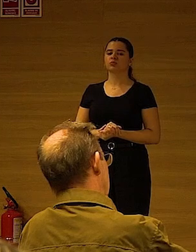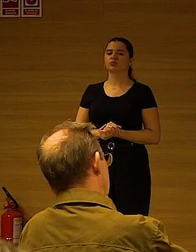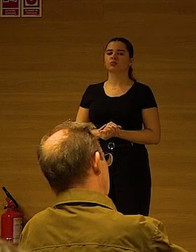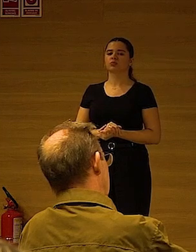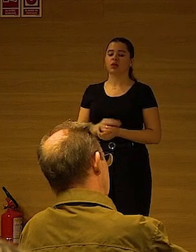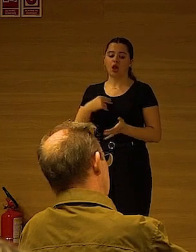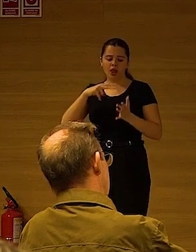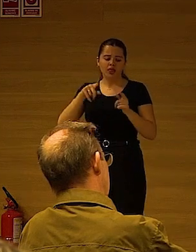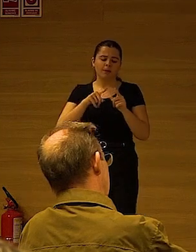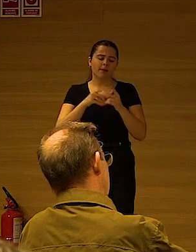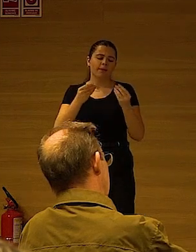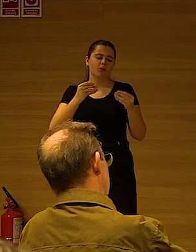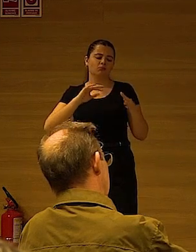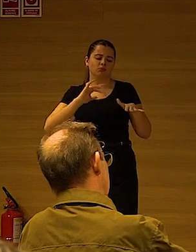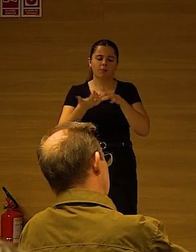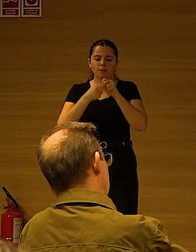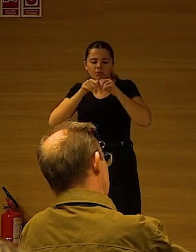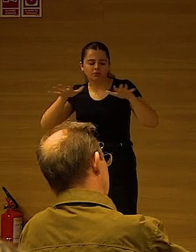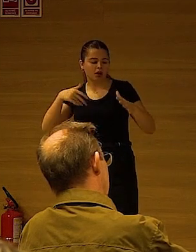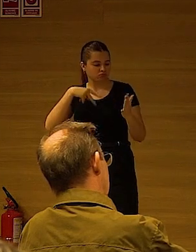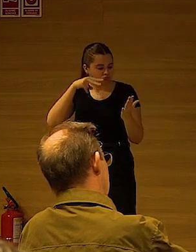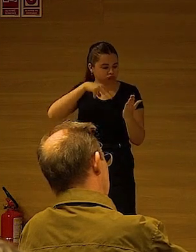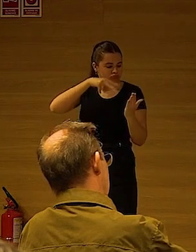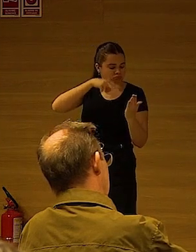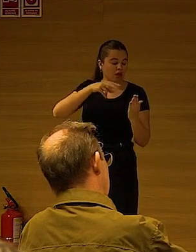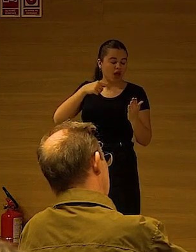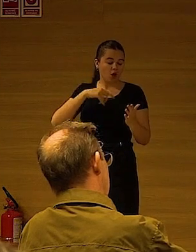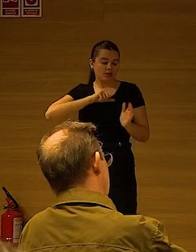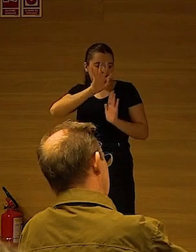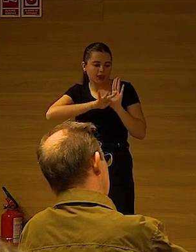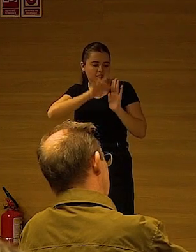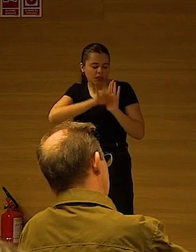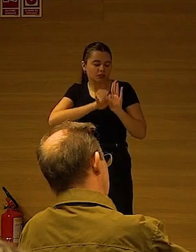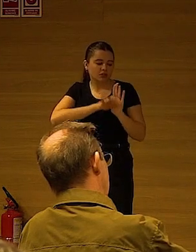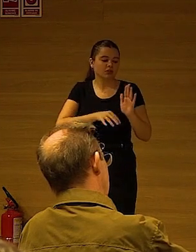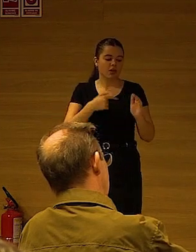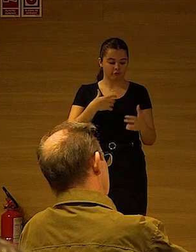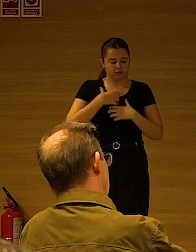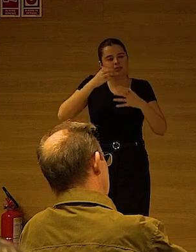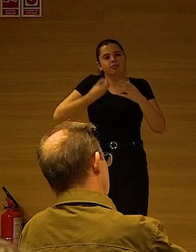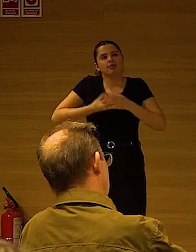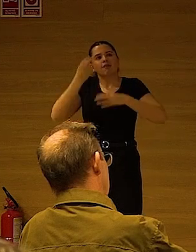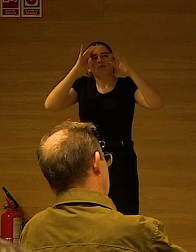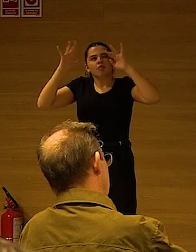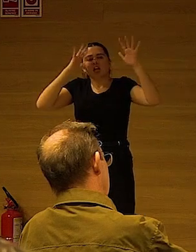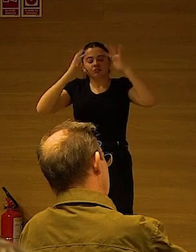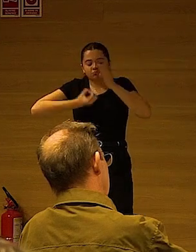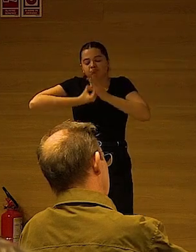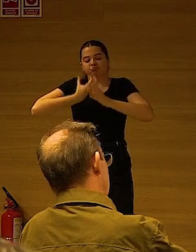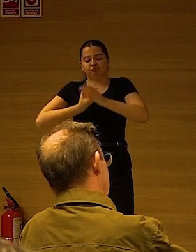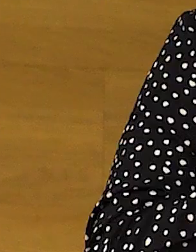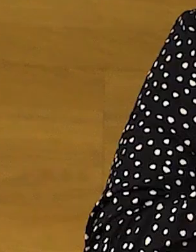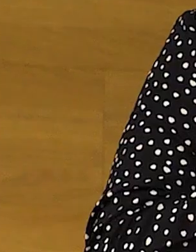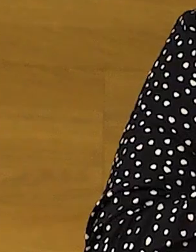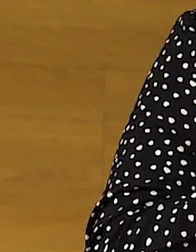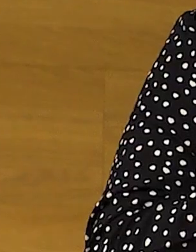muita publicidade, eu gostava de ler outros textos, sabe? Tudo isso também me instigava a minha imaginação, assim. Porque a minha formação